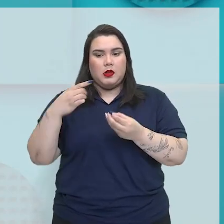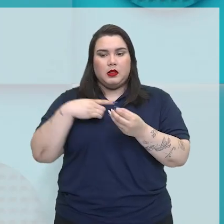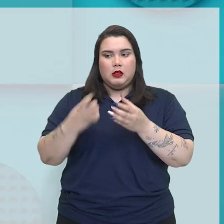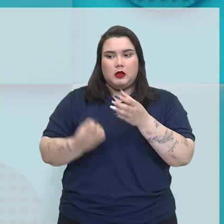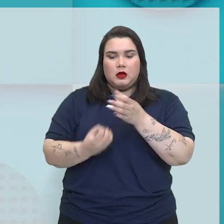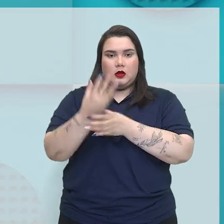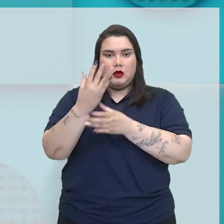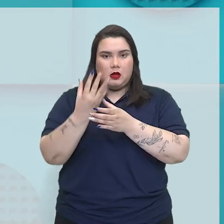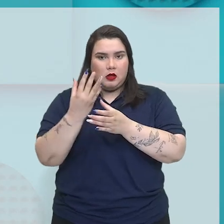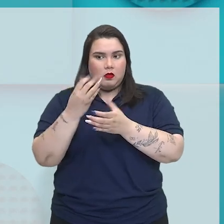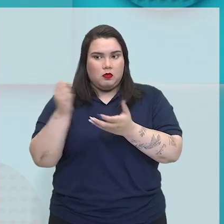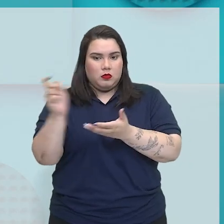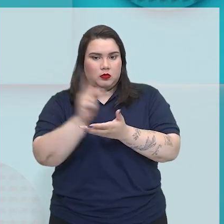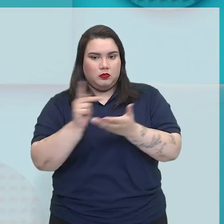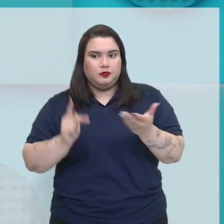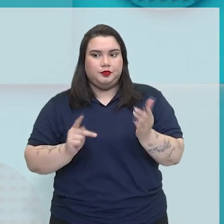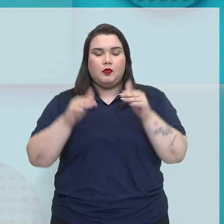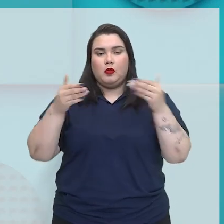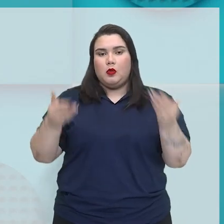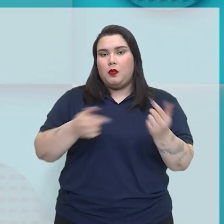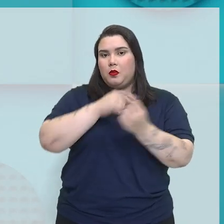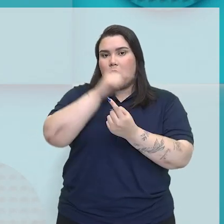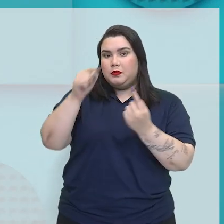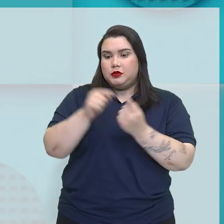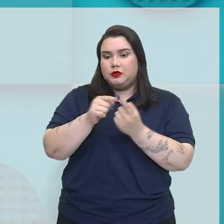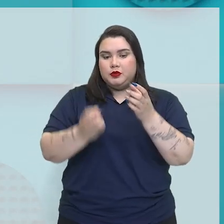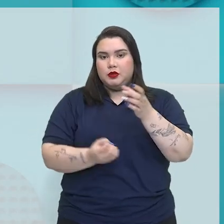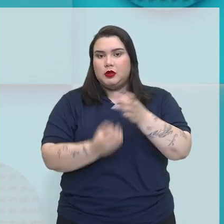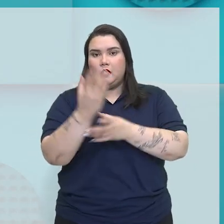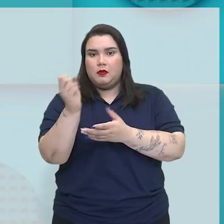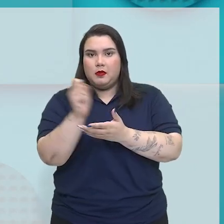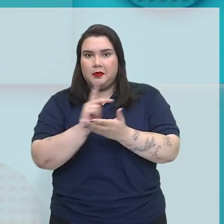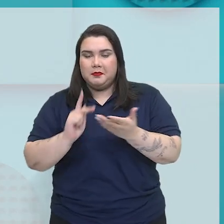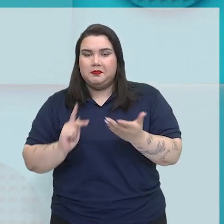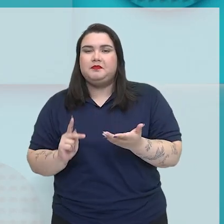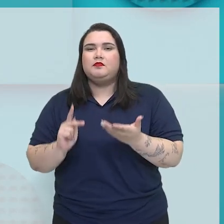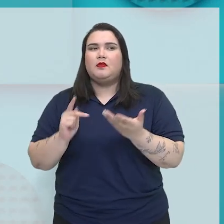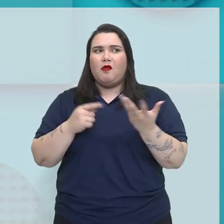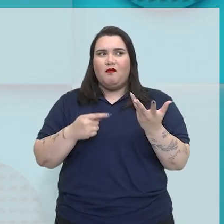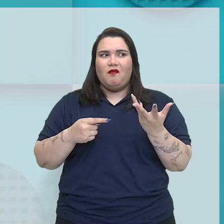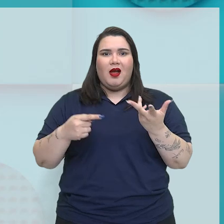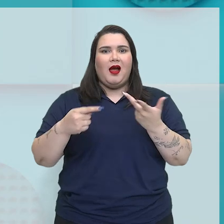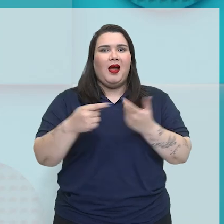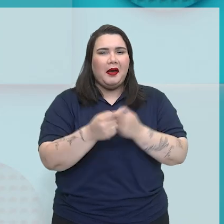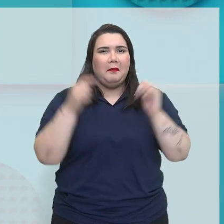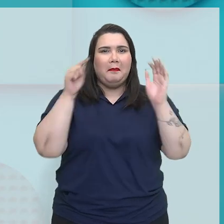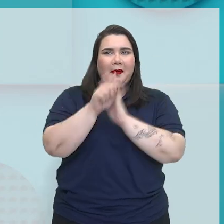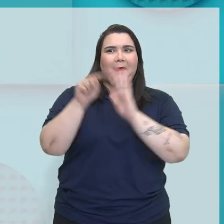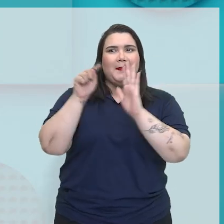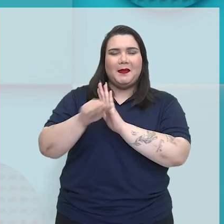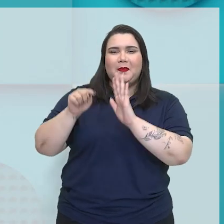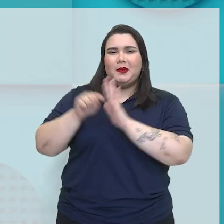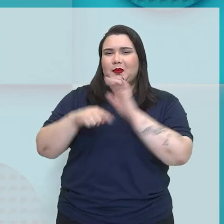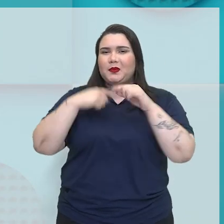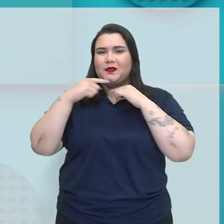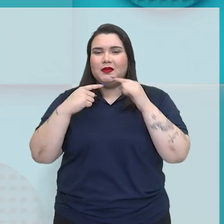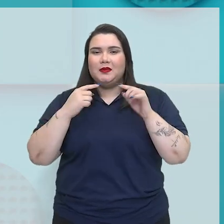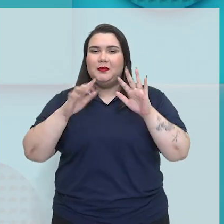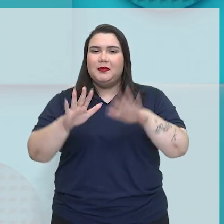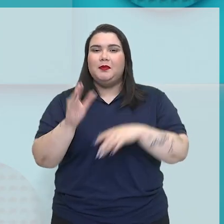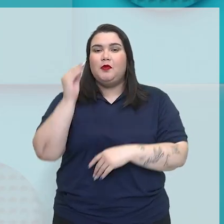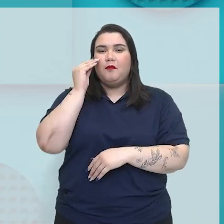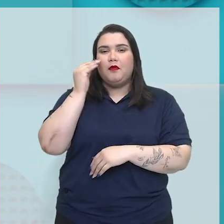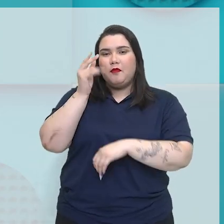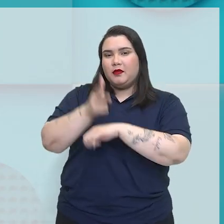poema? Qual é o objetivo de se fazer um poema? Poxa, são tantas perguntas, né? Vamos começar vendo logo